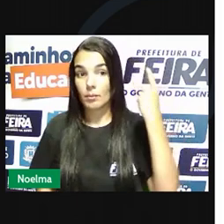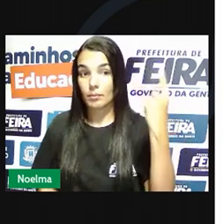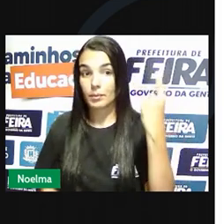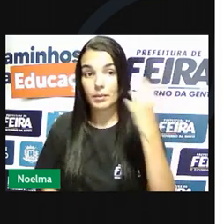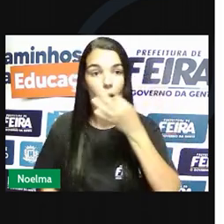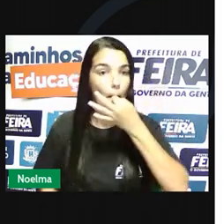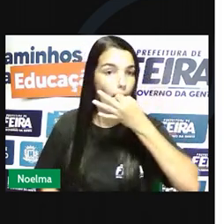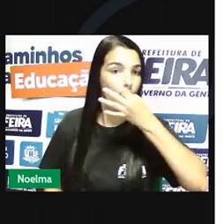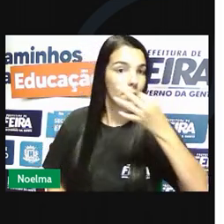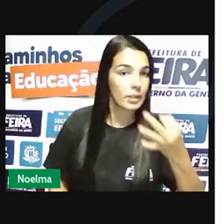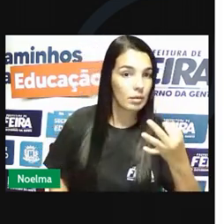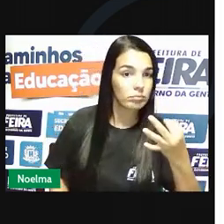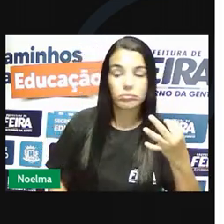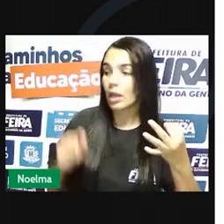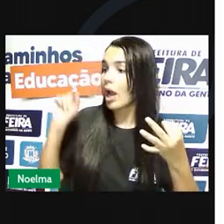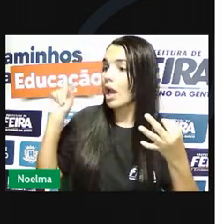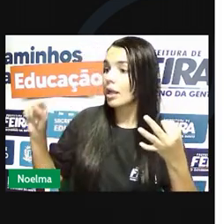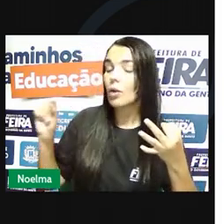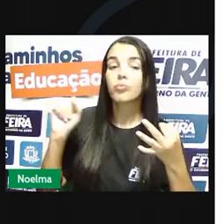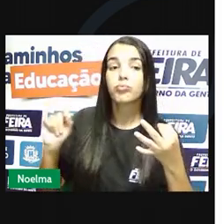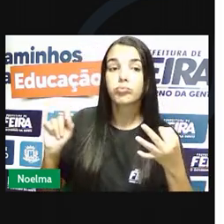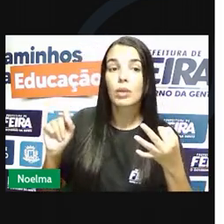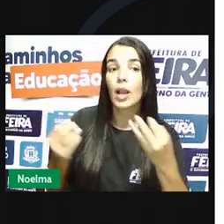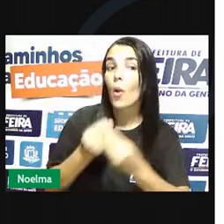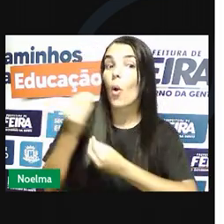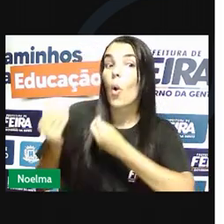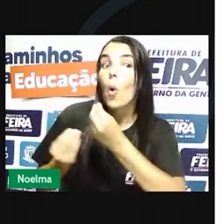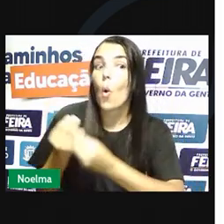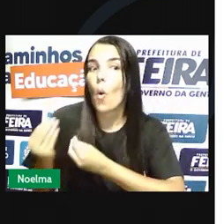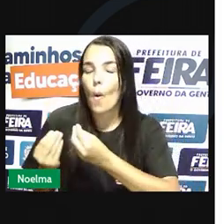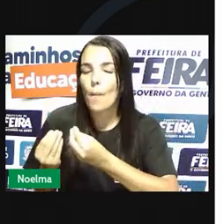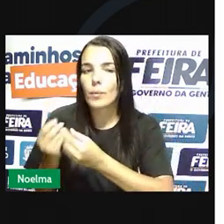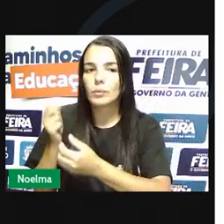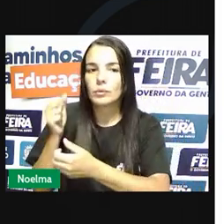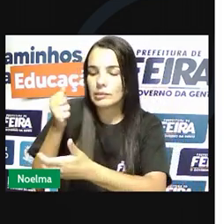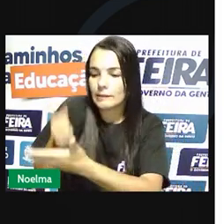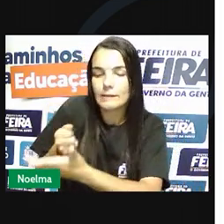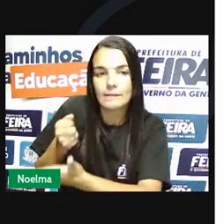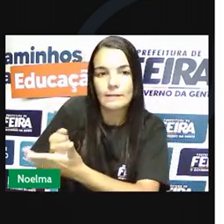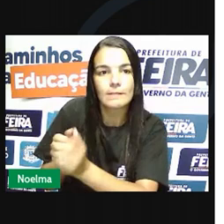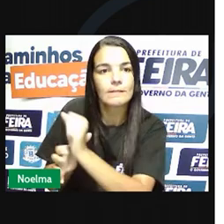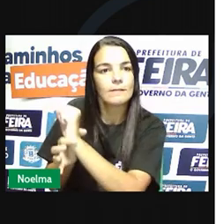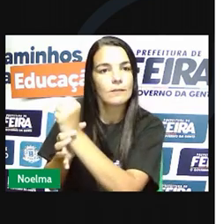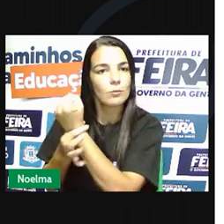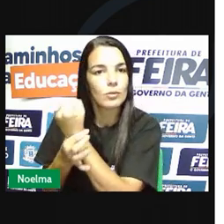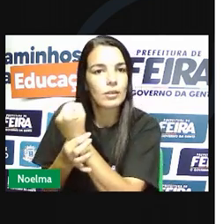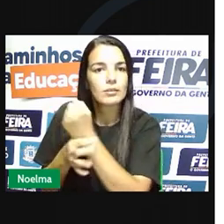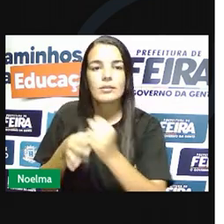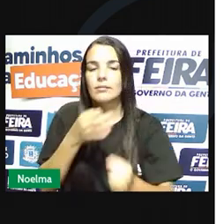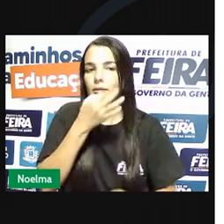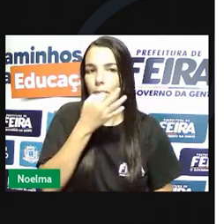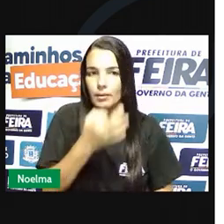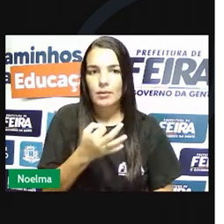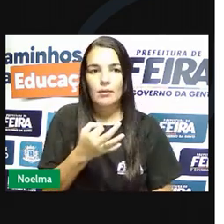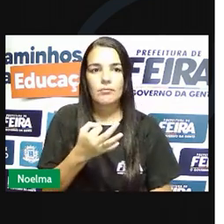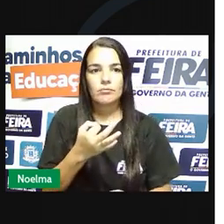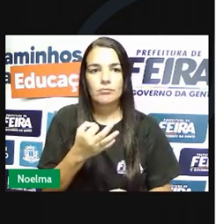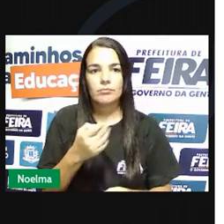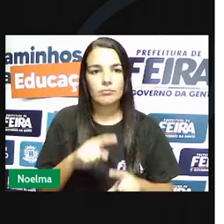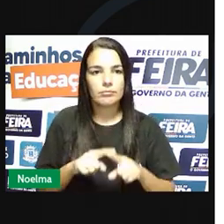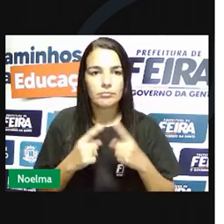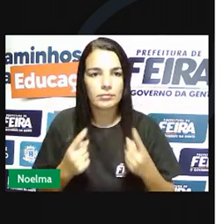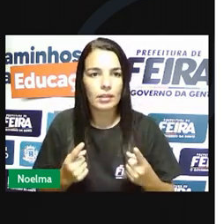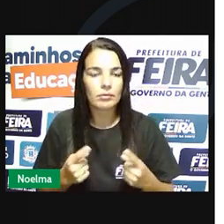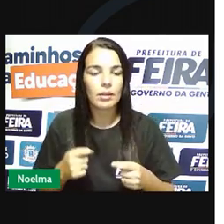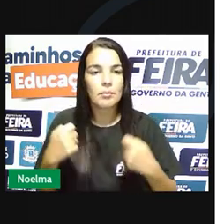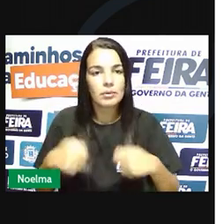vista, certo? Outra coisa é a argumentação, que é o que sustenta a opinião. Né? Não basta ter opinião, tem que ter argumentos,